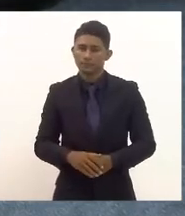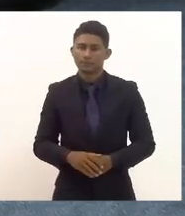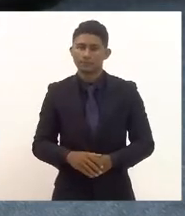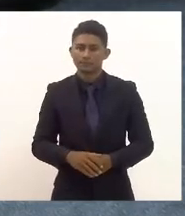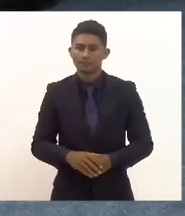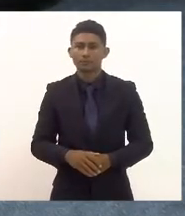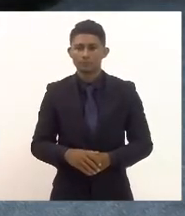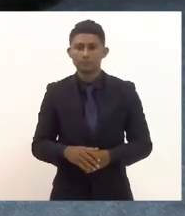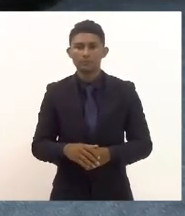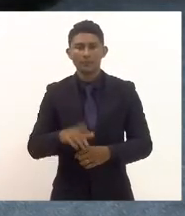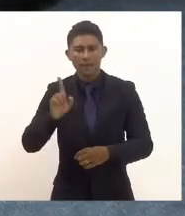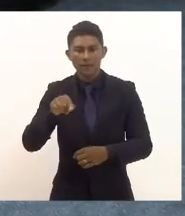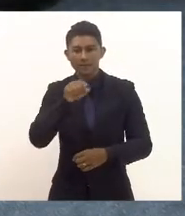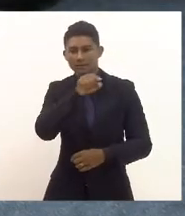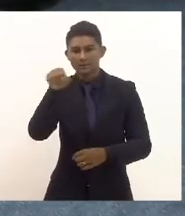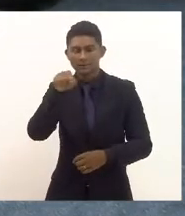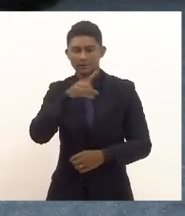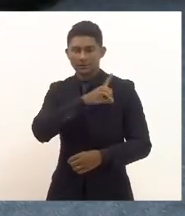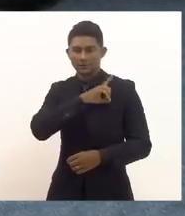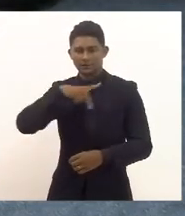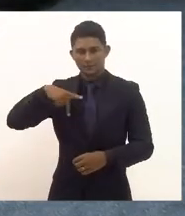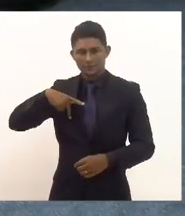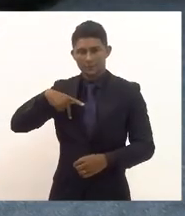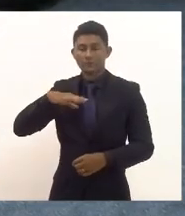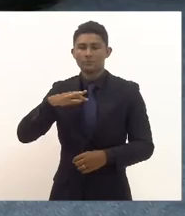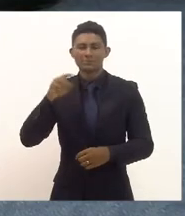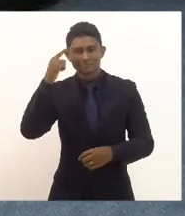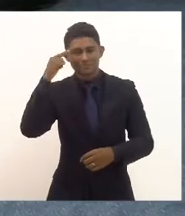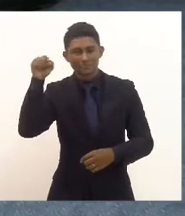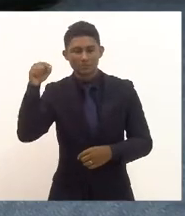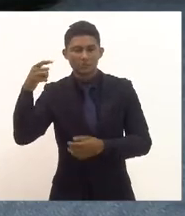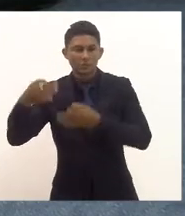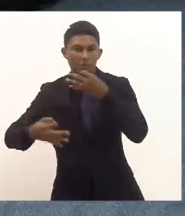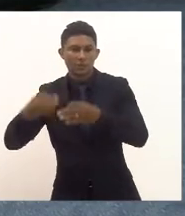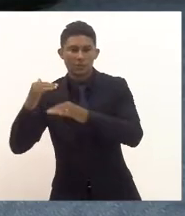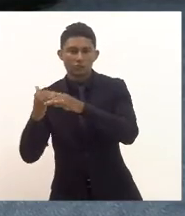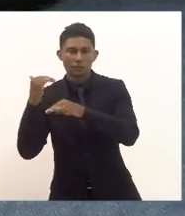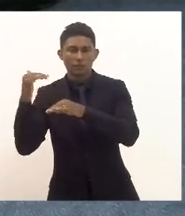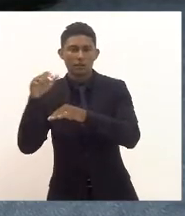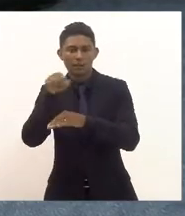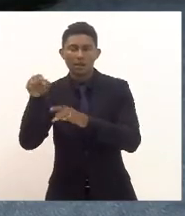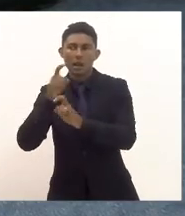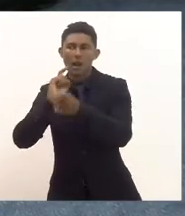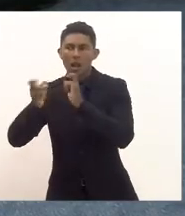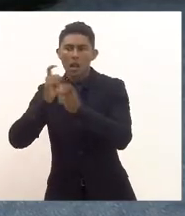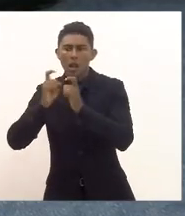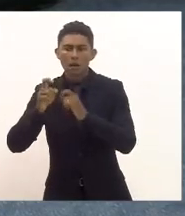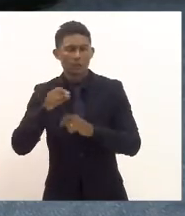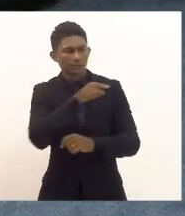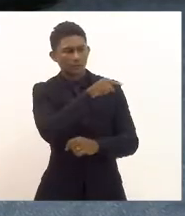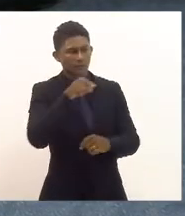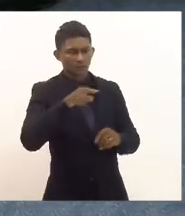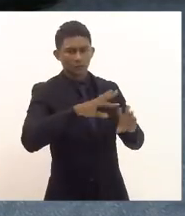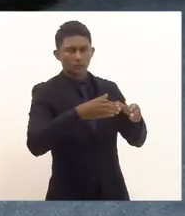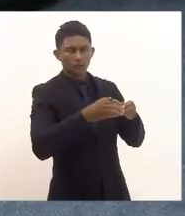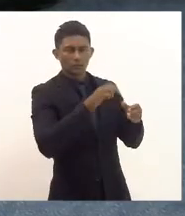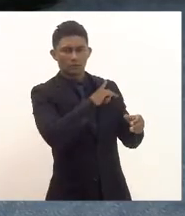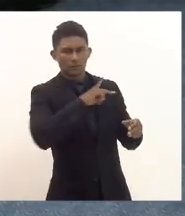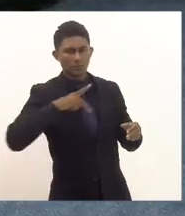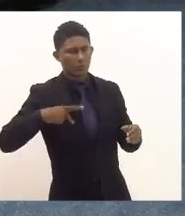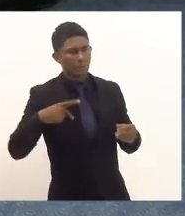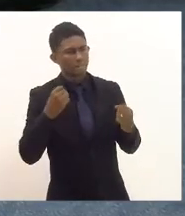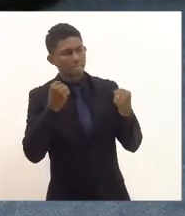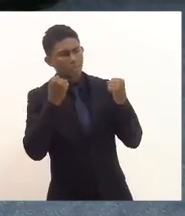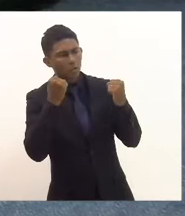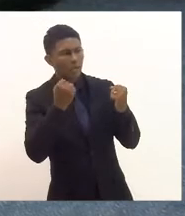as defensorias públicas quando do supremo se discutiu o chamado poder de requisição da Defensoria com as mesmas de pronunciamos